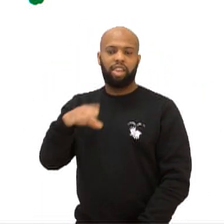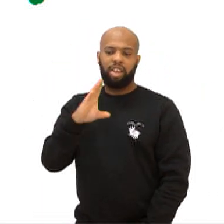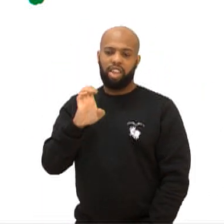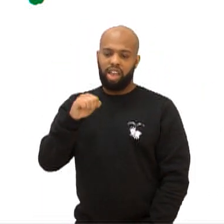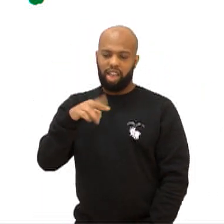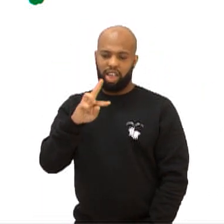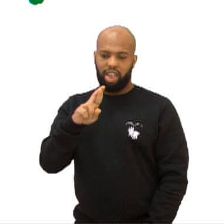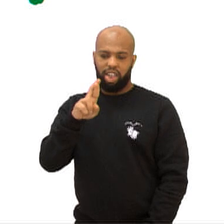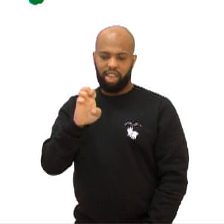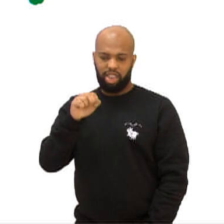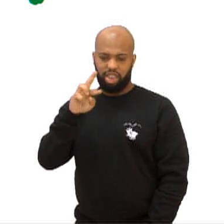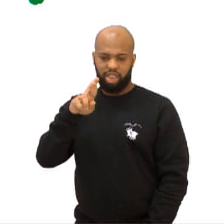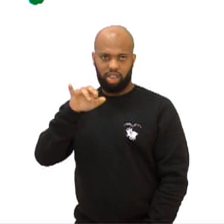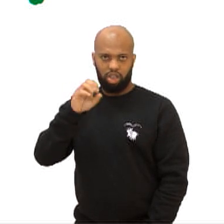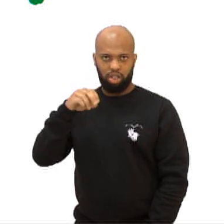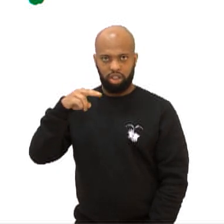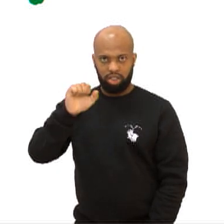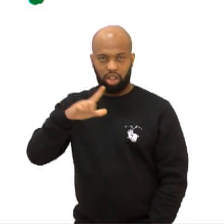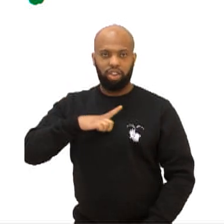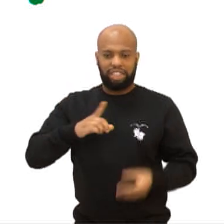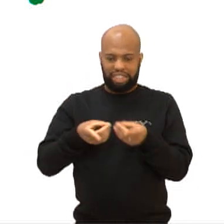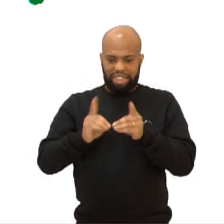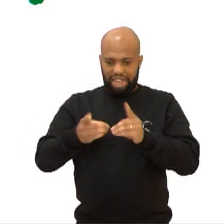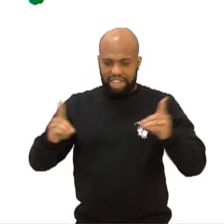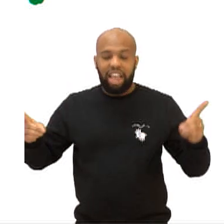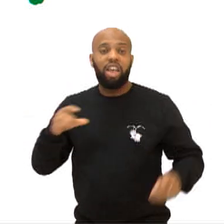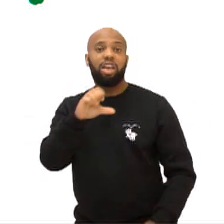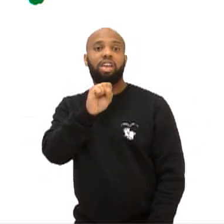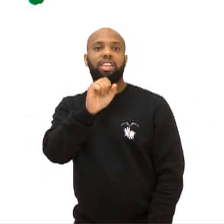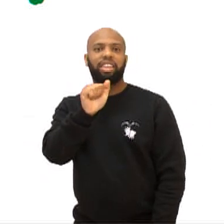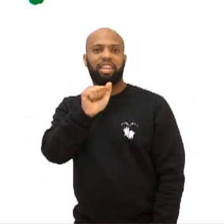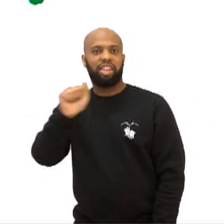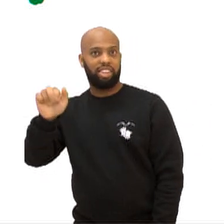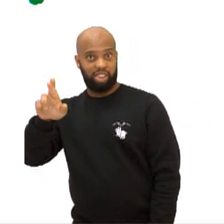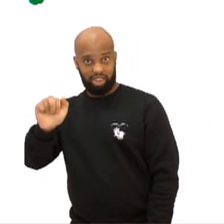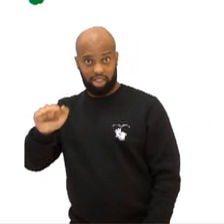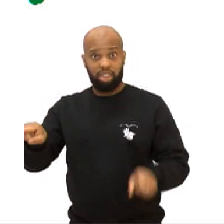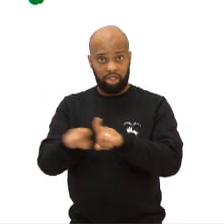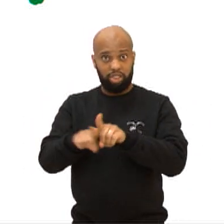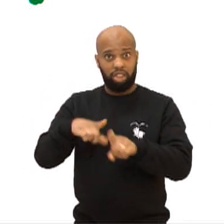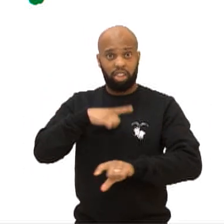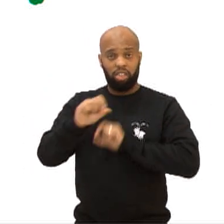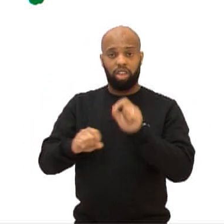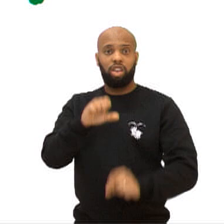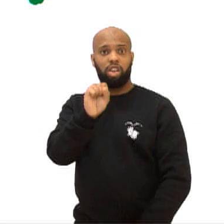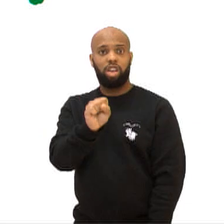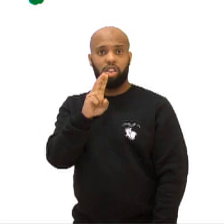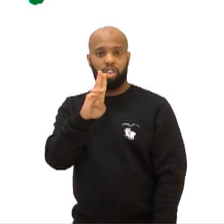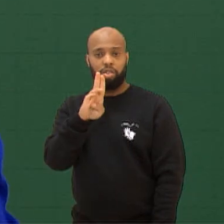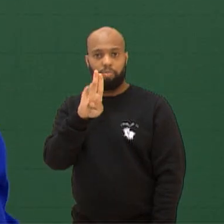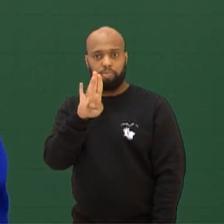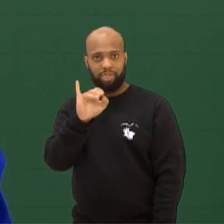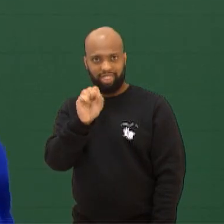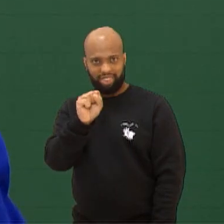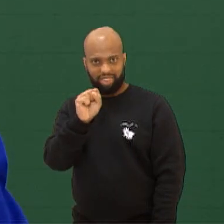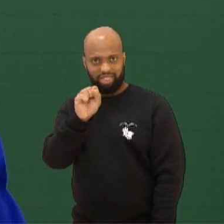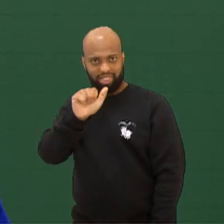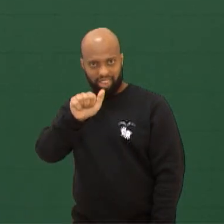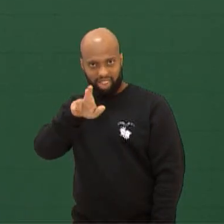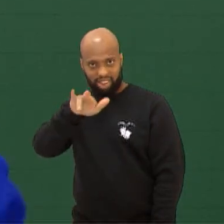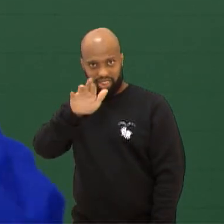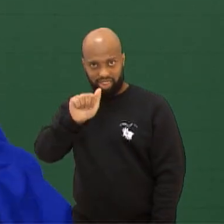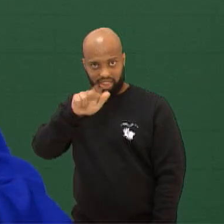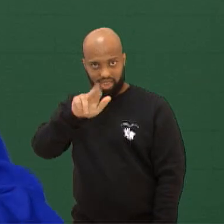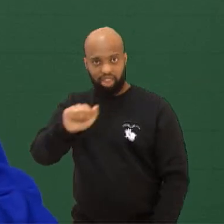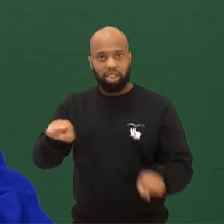fica acima do deserto do Saara e pega a região do deserto do Saara, e a África subsaariana, que pela terminologia, como vimos em